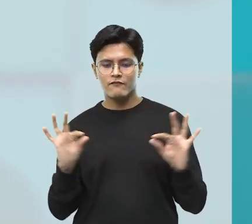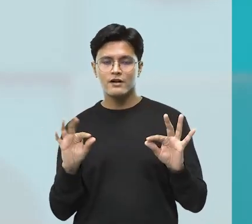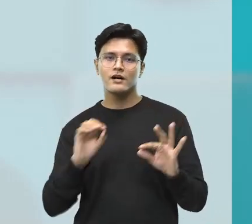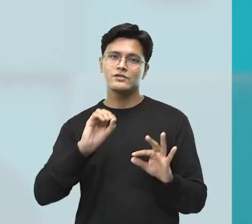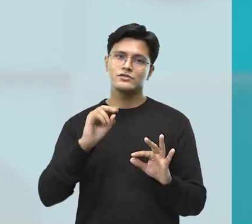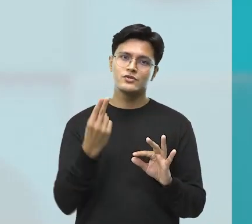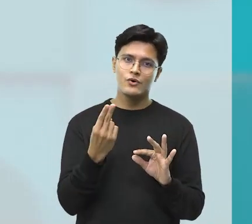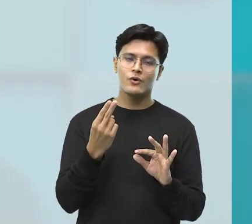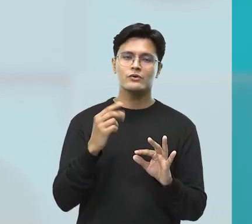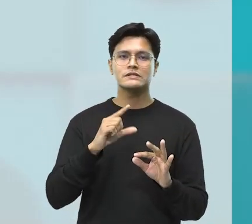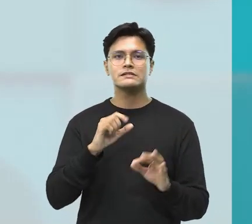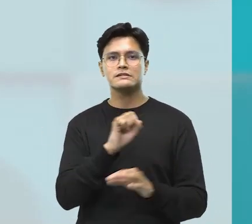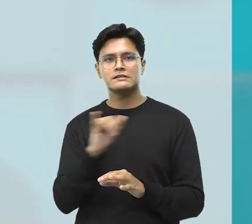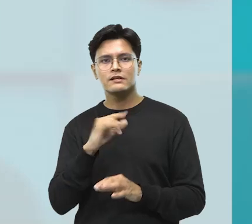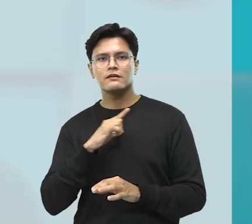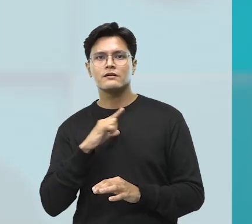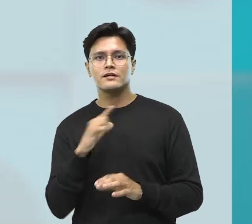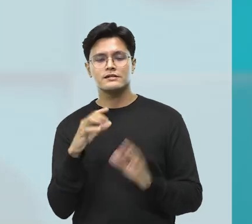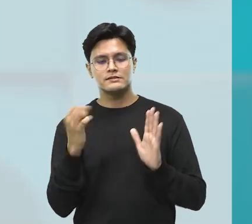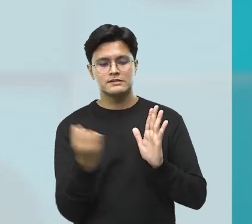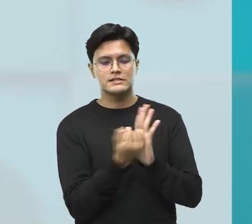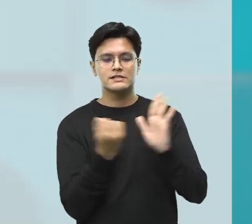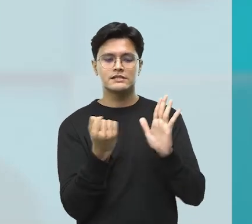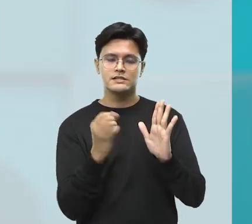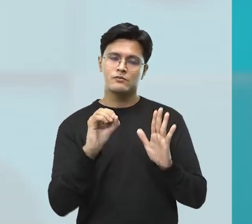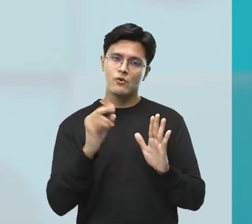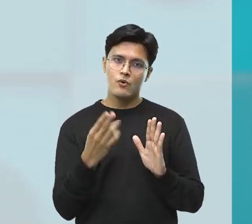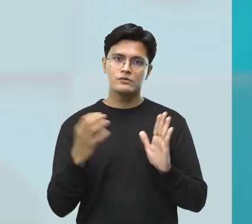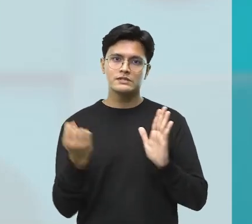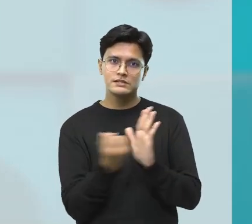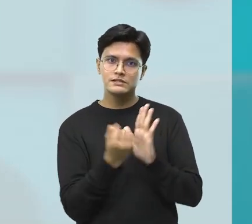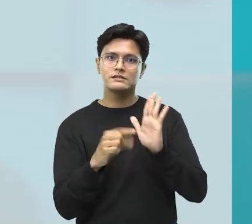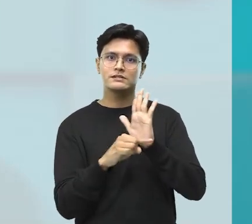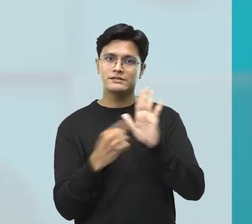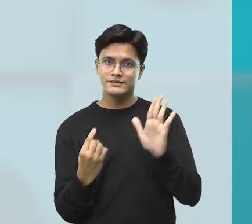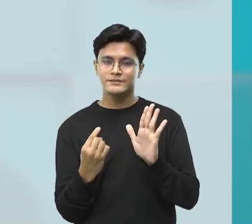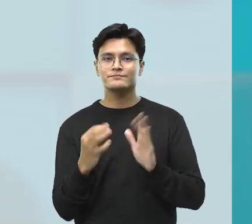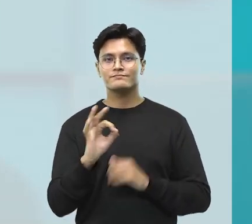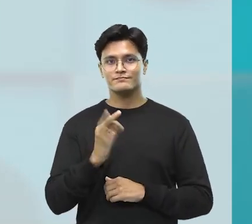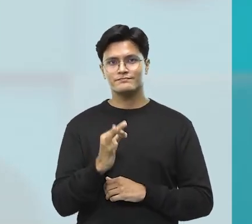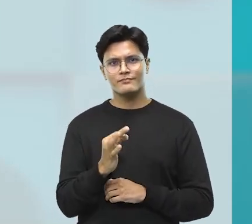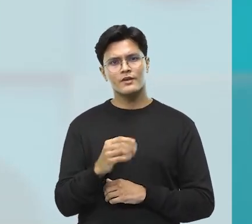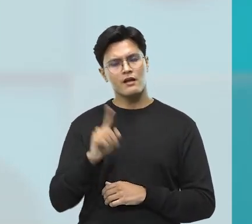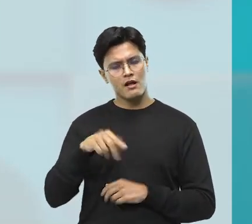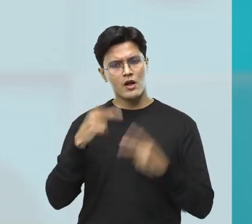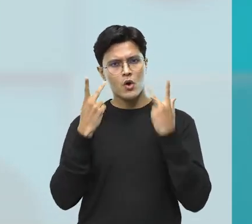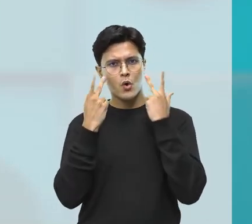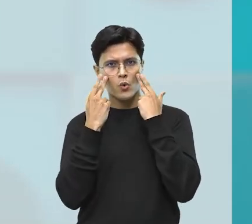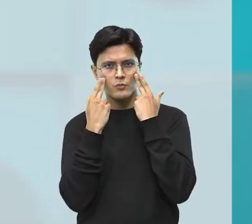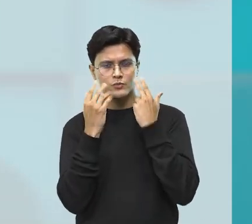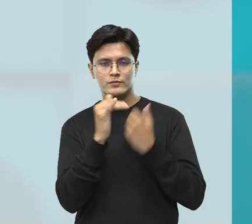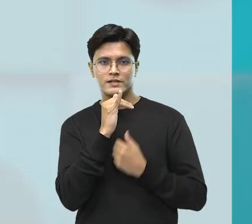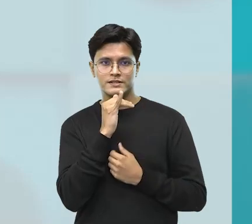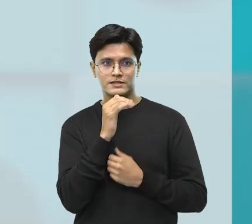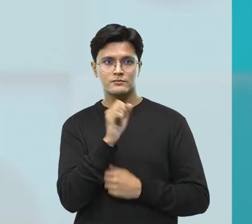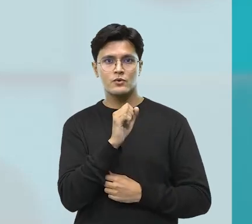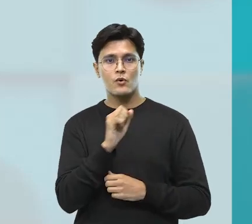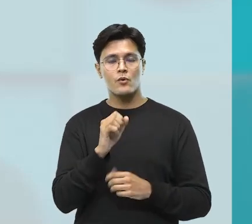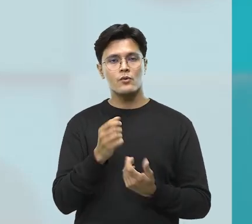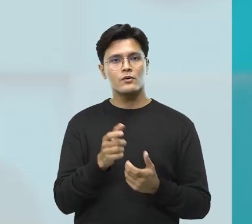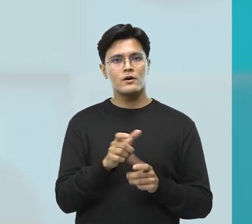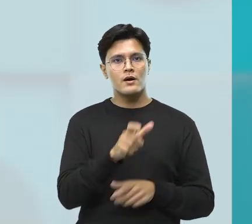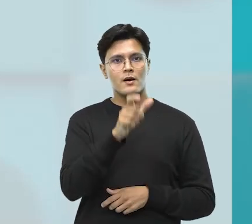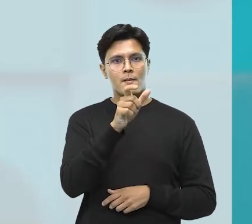símbolo que representa, né, se tem aí um logotipo. É muito comum quando troca, né, de